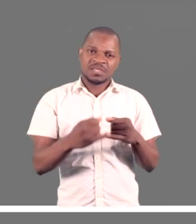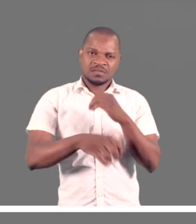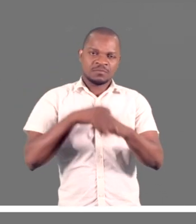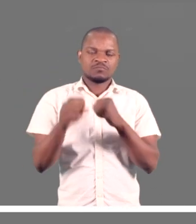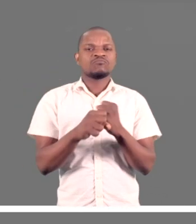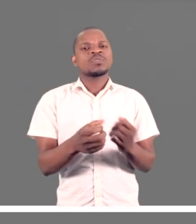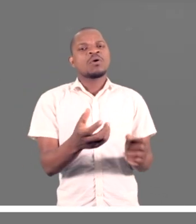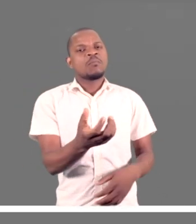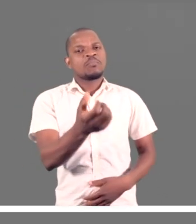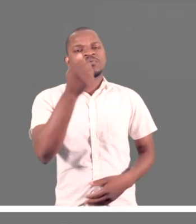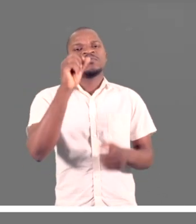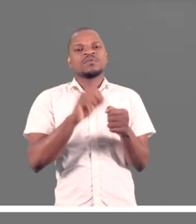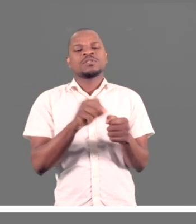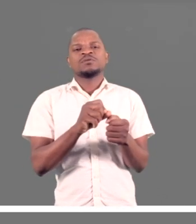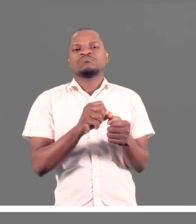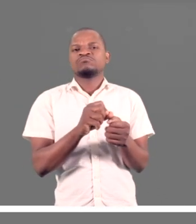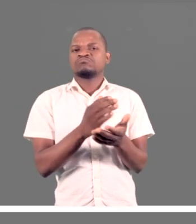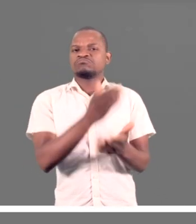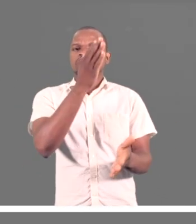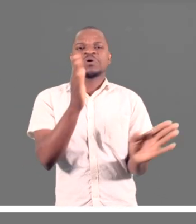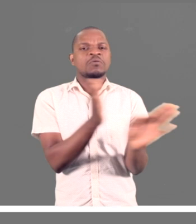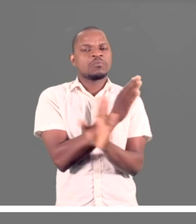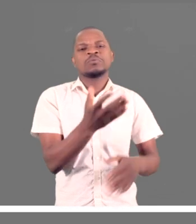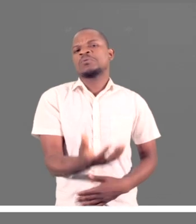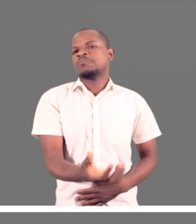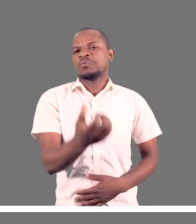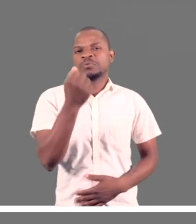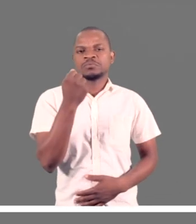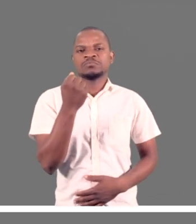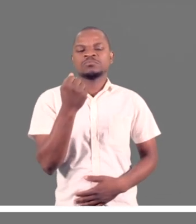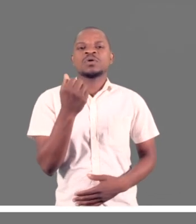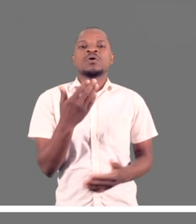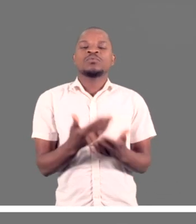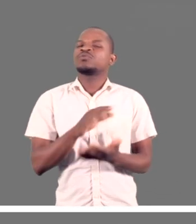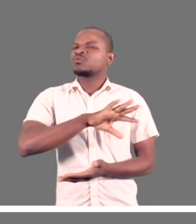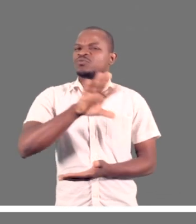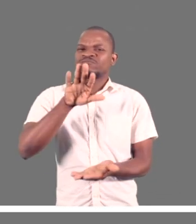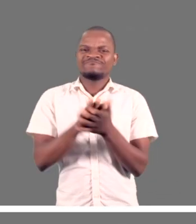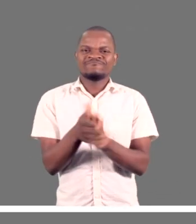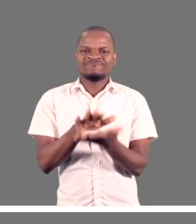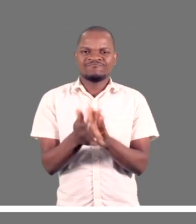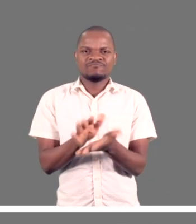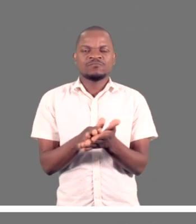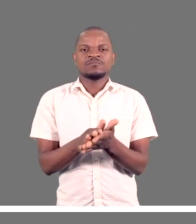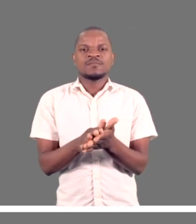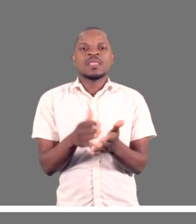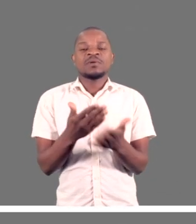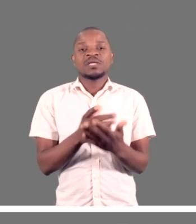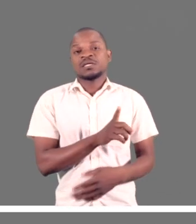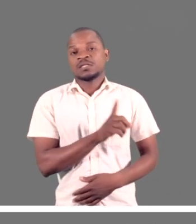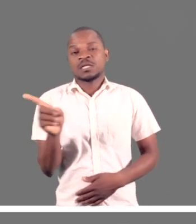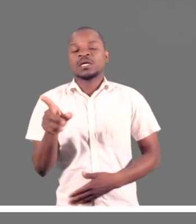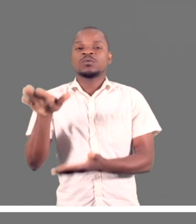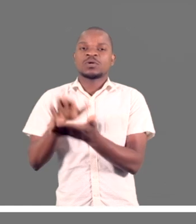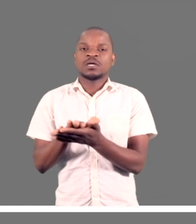lá fora, enquanto ele está aqui. A educação vai fornecer o exame. Então, enviarão tudo para a escola lá.